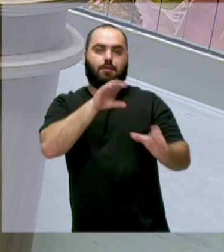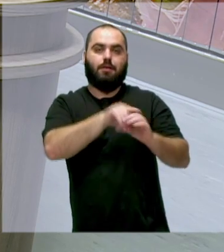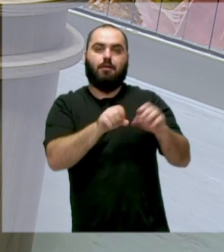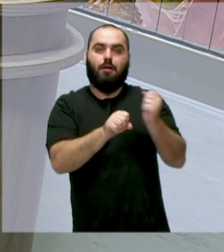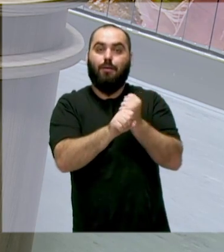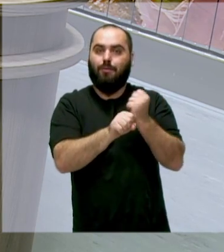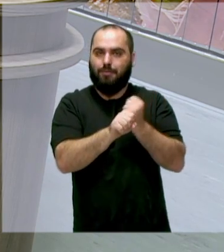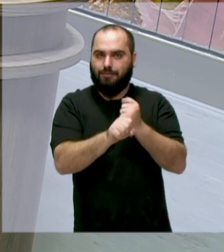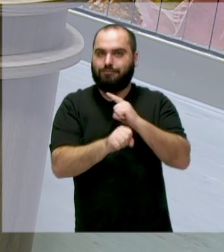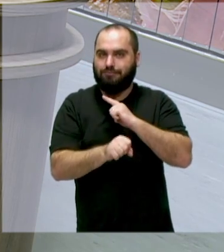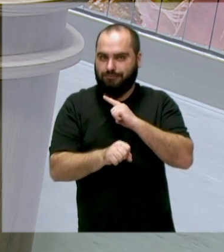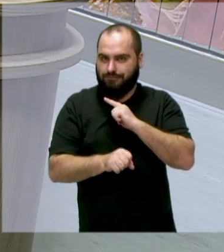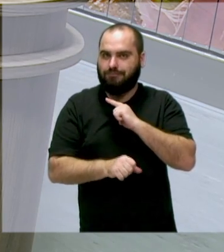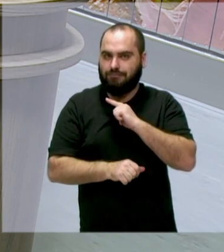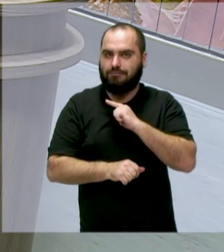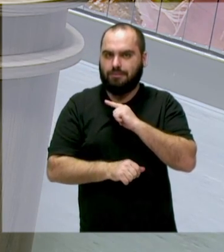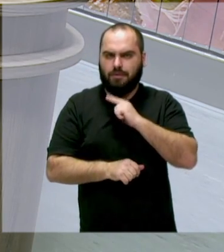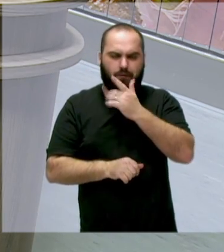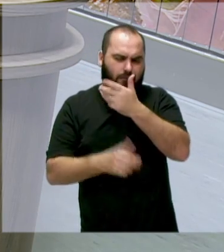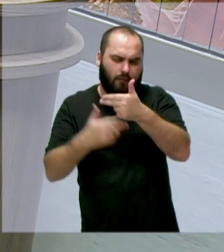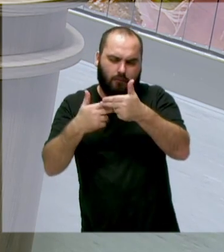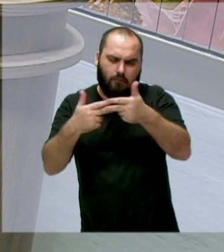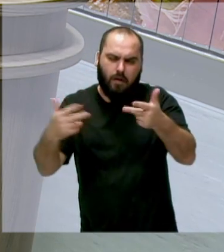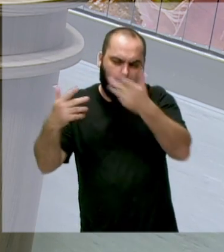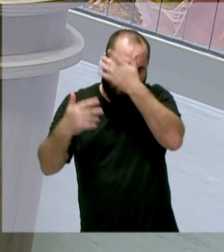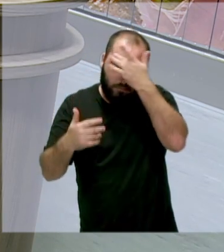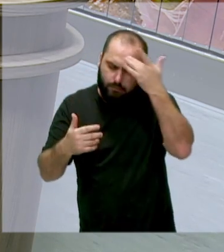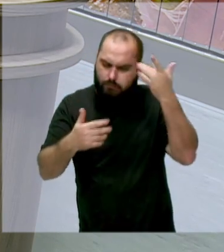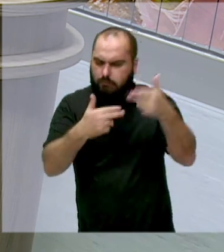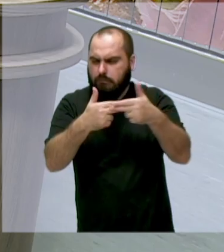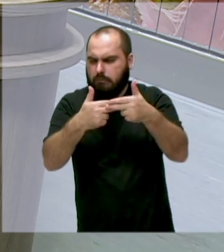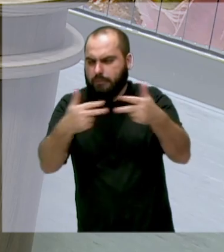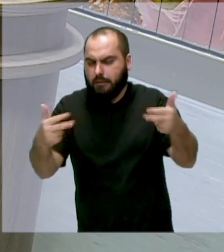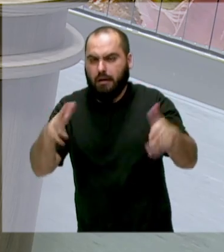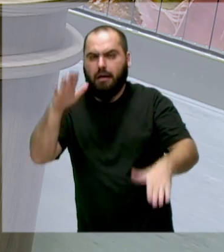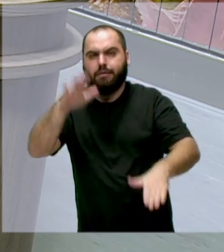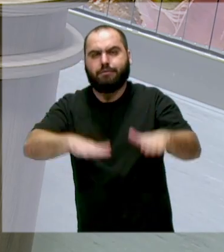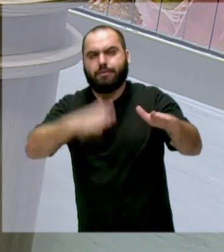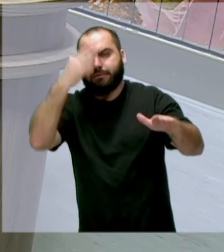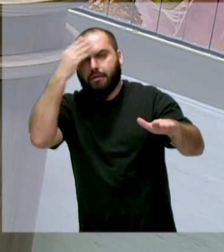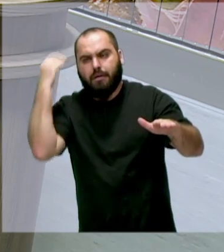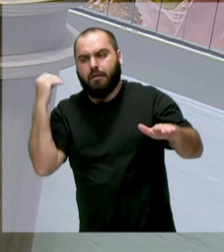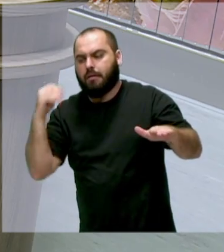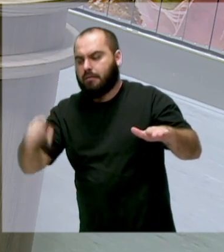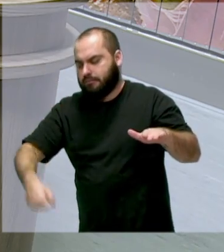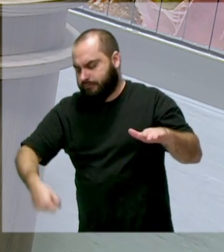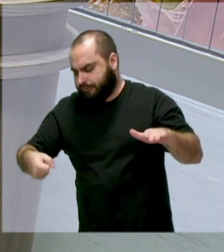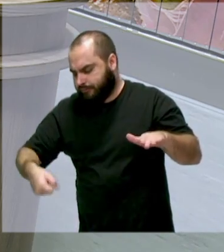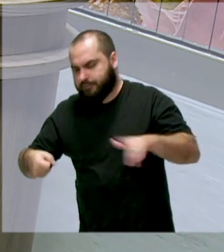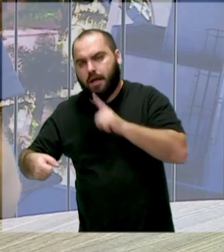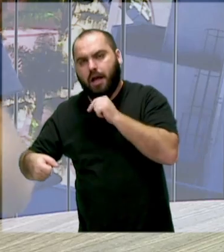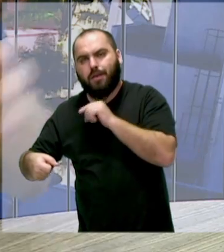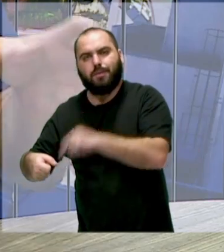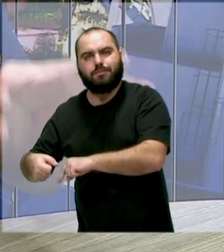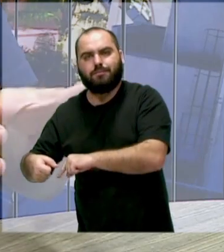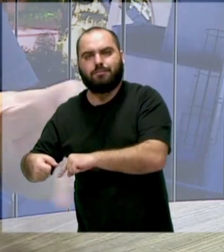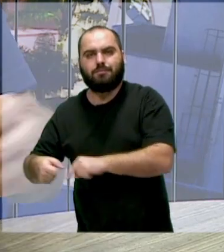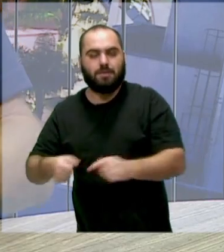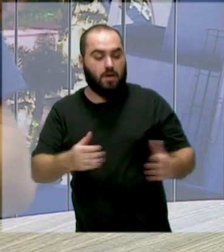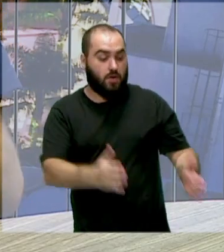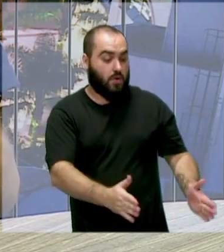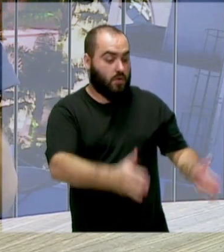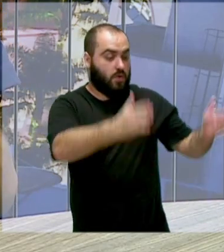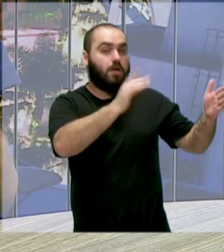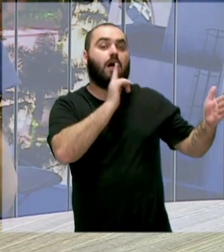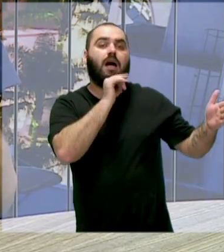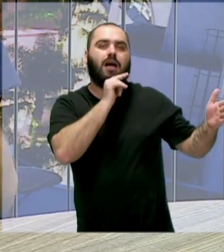a obra tem muitas pessoas, às vezes esquece um balde com água, esquece um tambor com